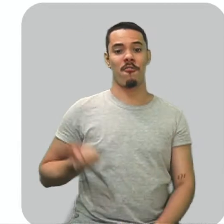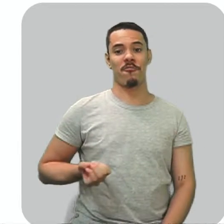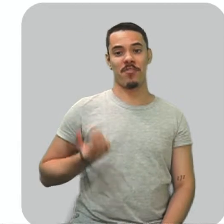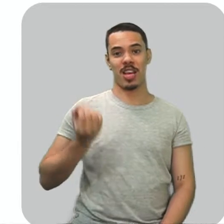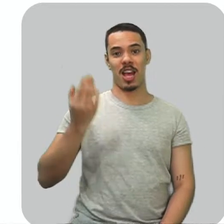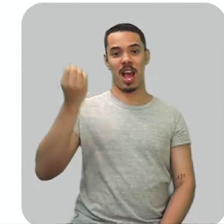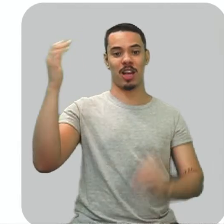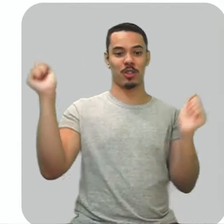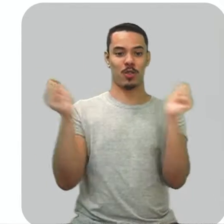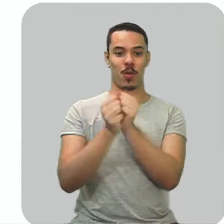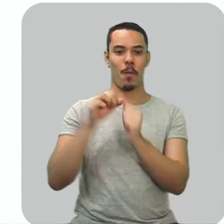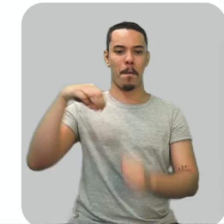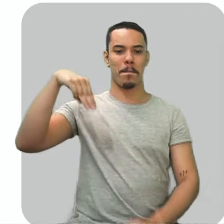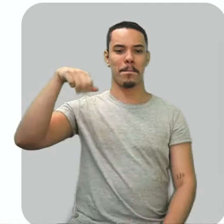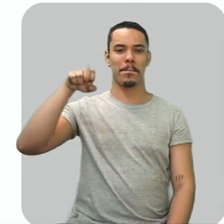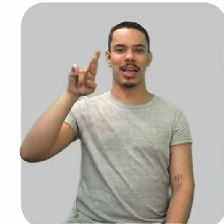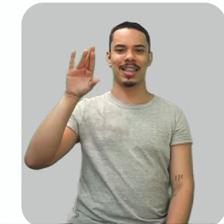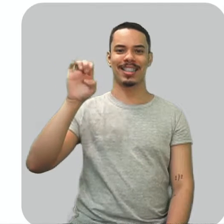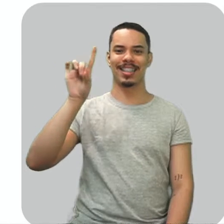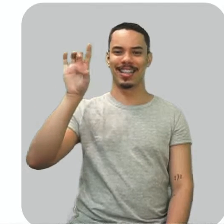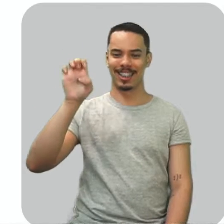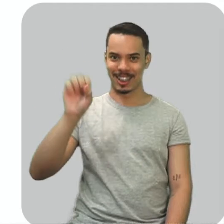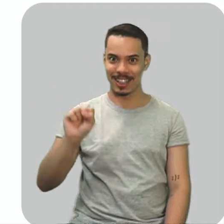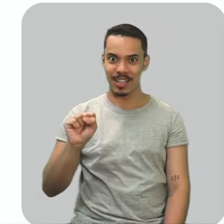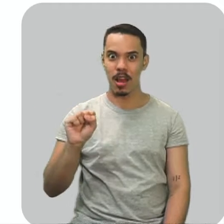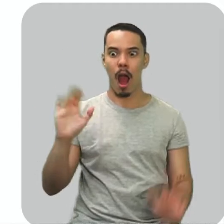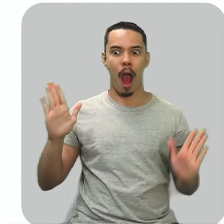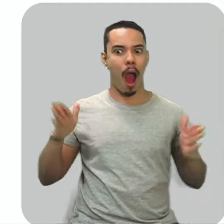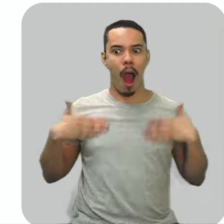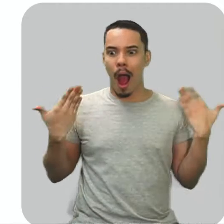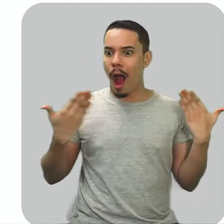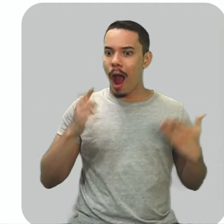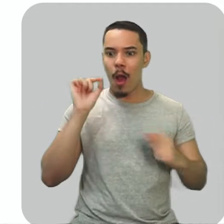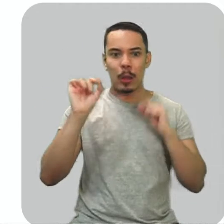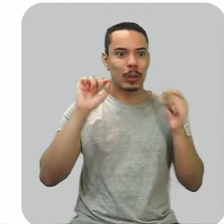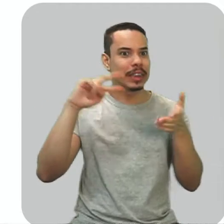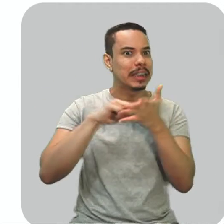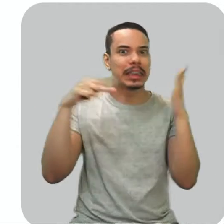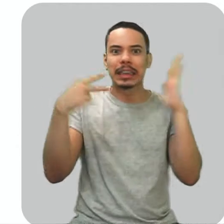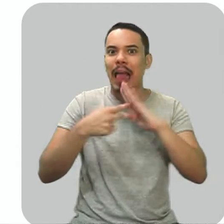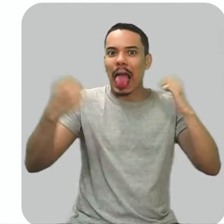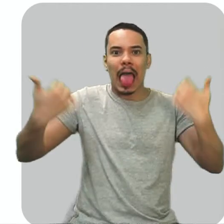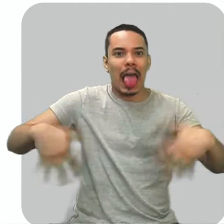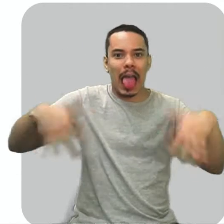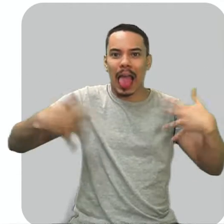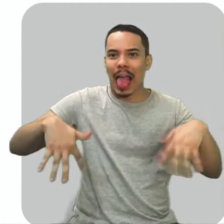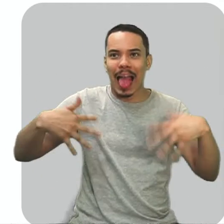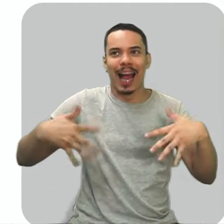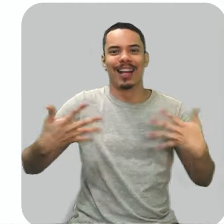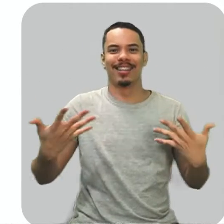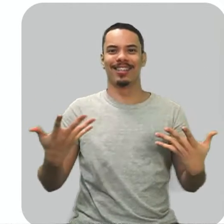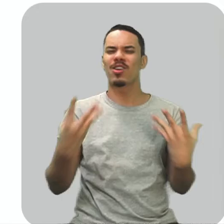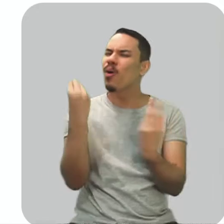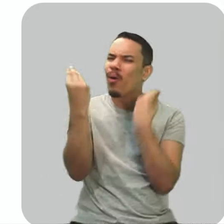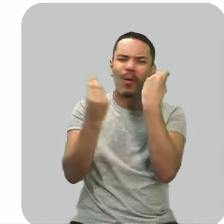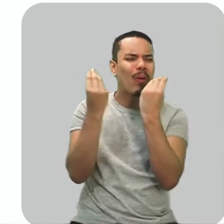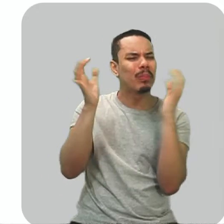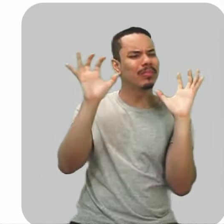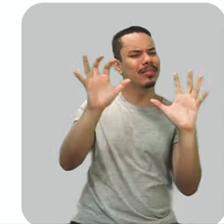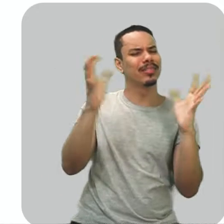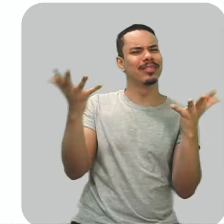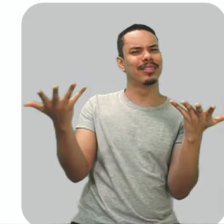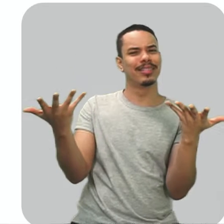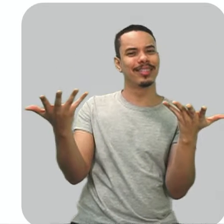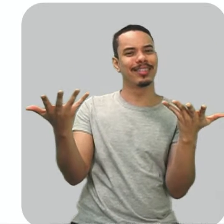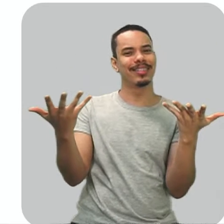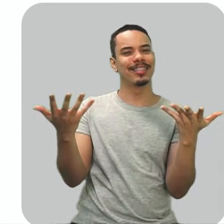viagem comecei a gente o que que é isso amadinho como assim